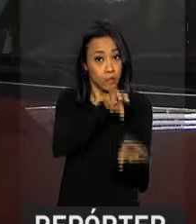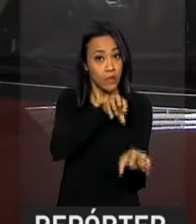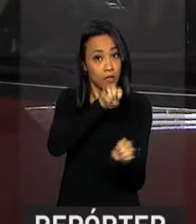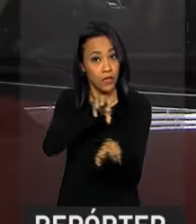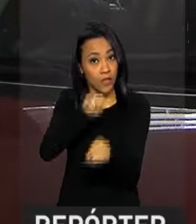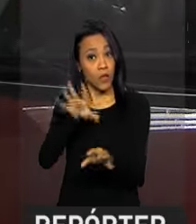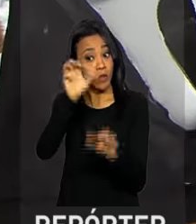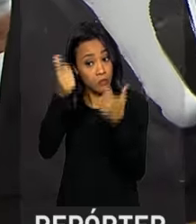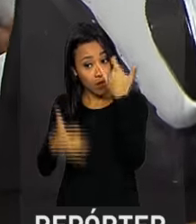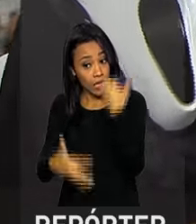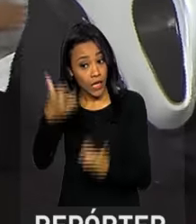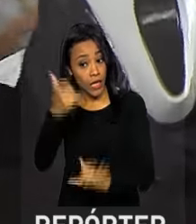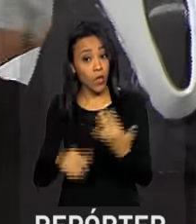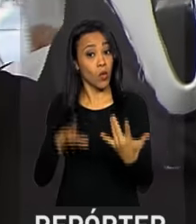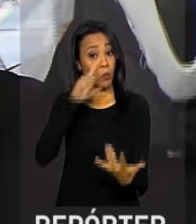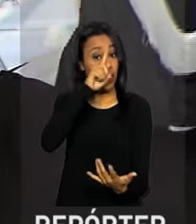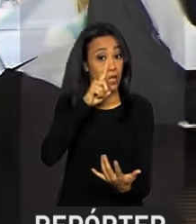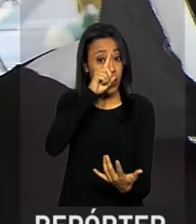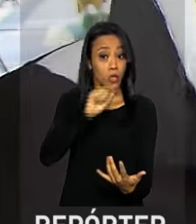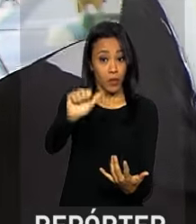de beber e dirigir. Tomei